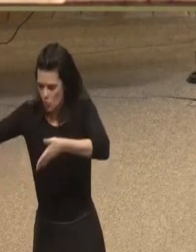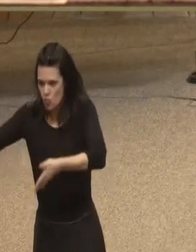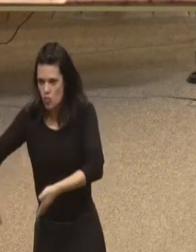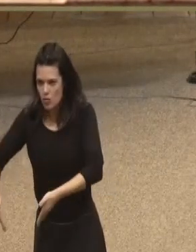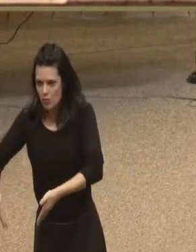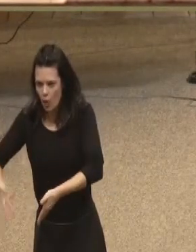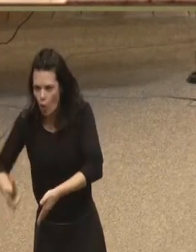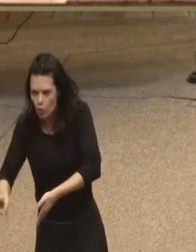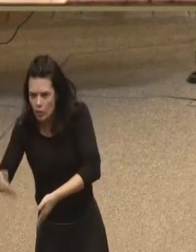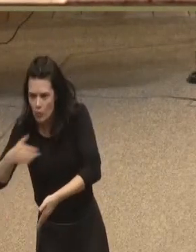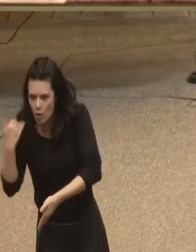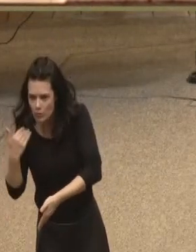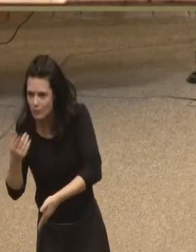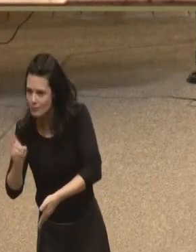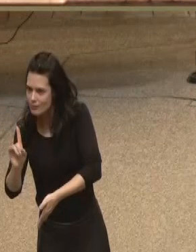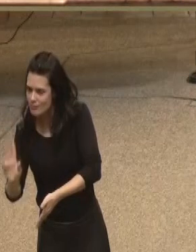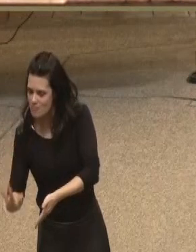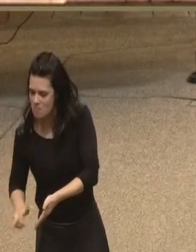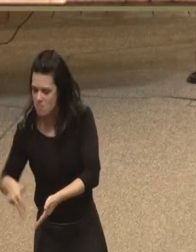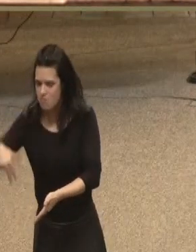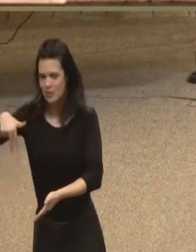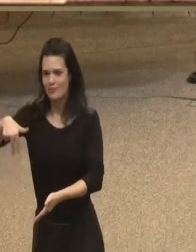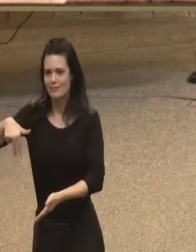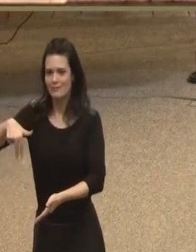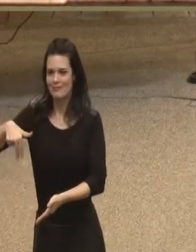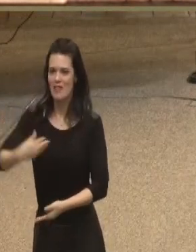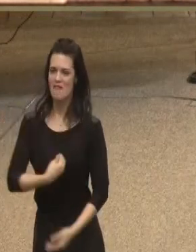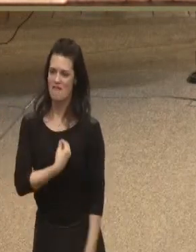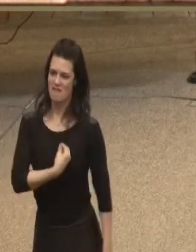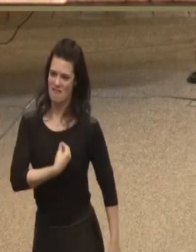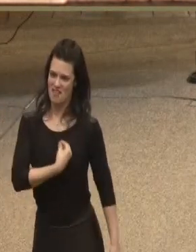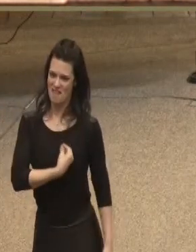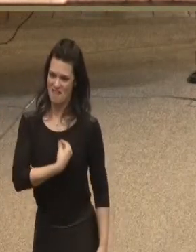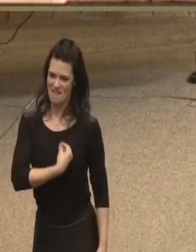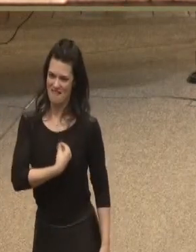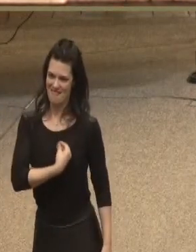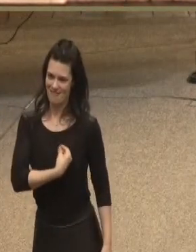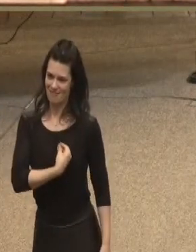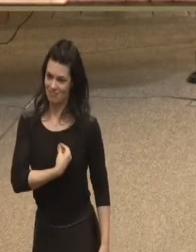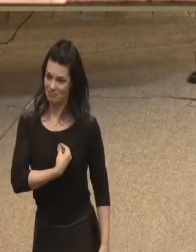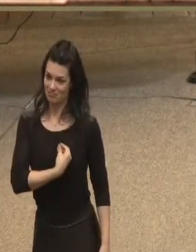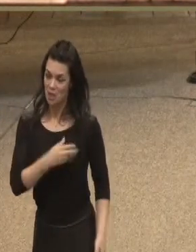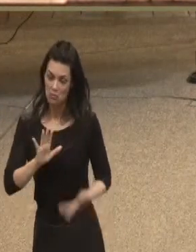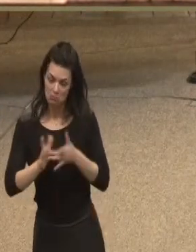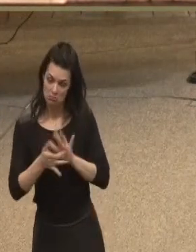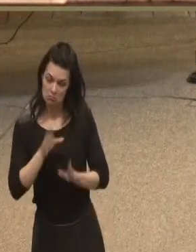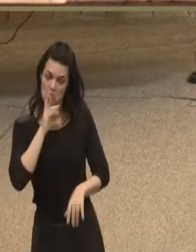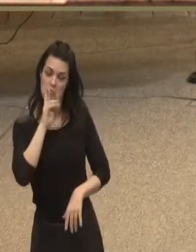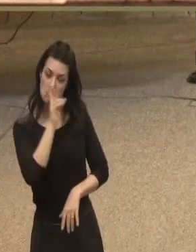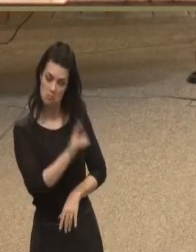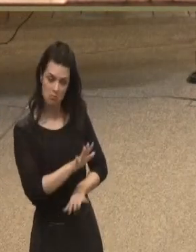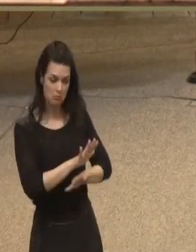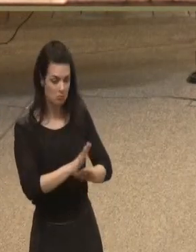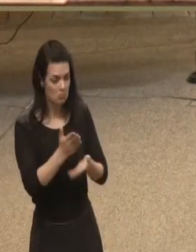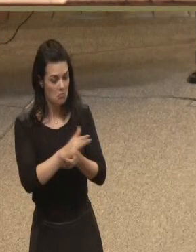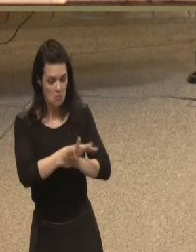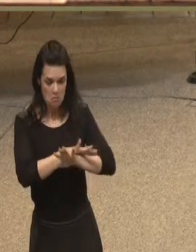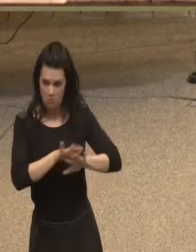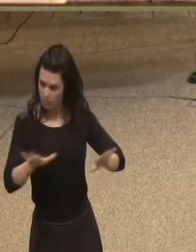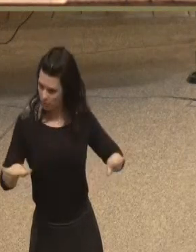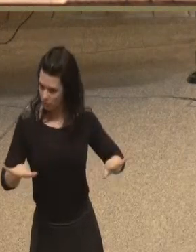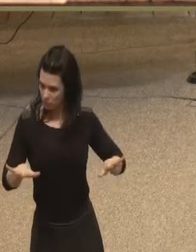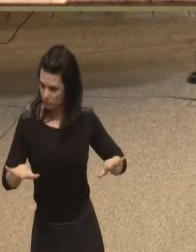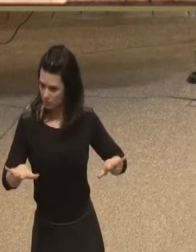eles essa resposta e se retirou. Então foi após esse momento de cuidar da multidão,